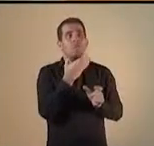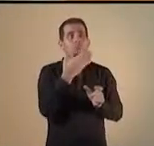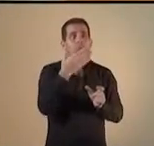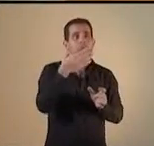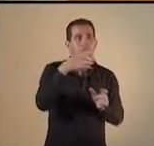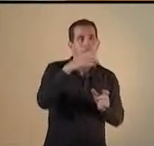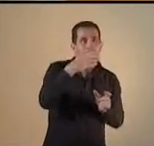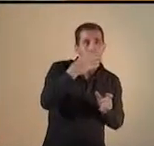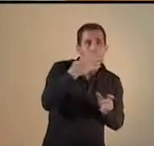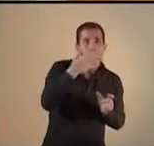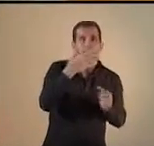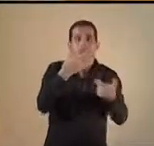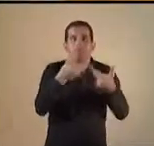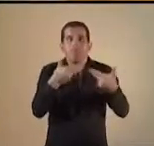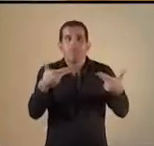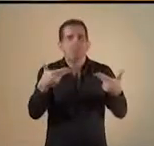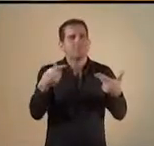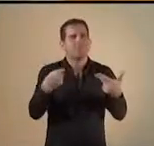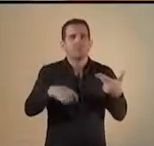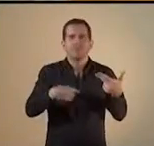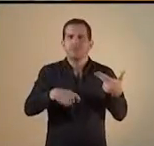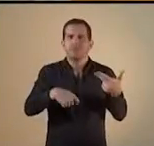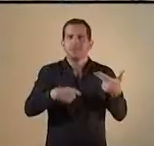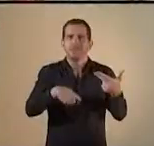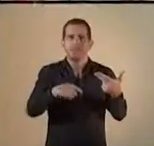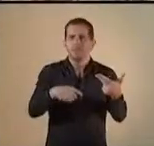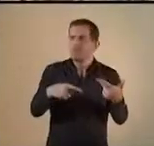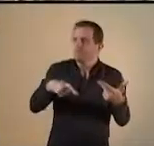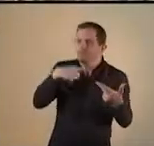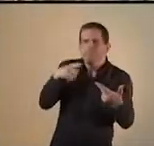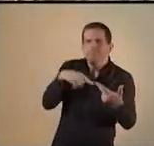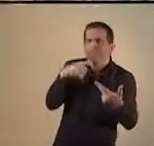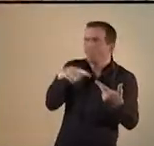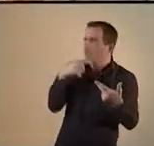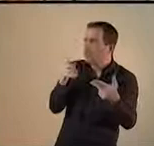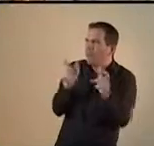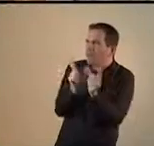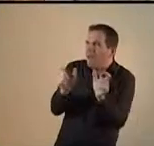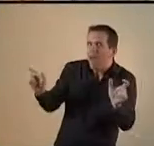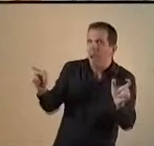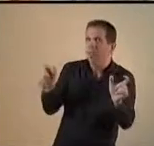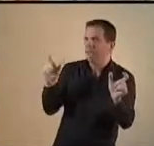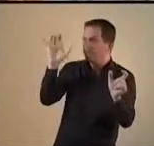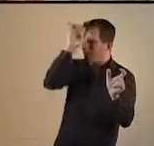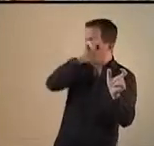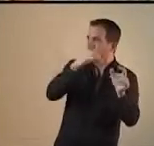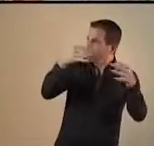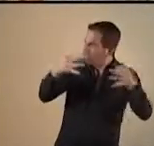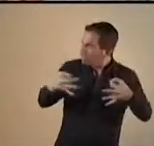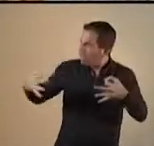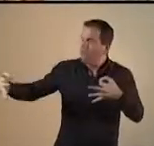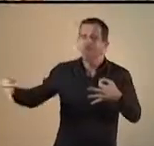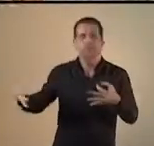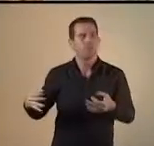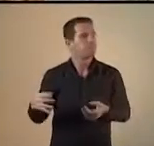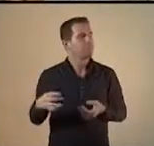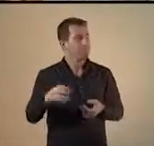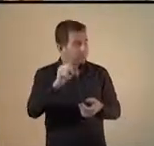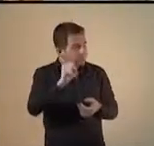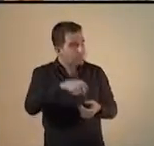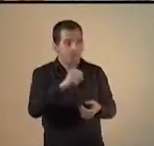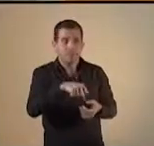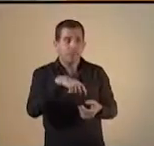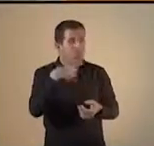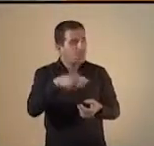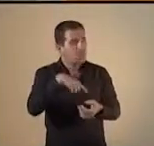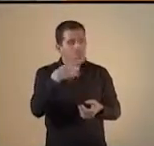soltas, né? Então Aí não há condição de formar uma frase. Exatamente. Não há condições de formar uma frase, não há condições dessa criança